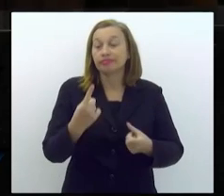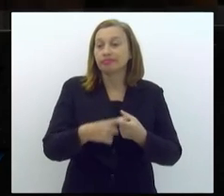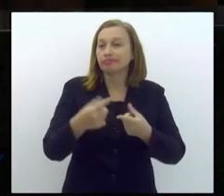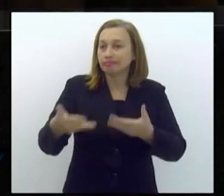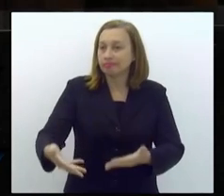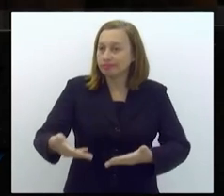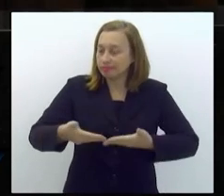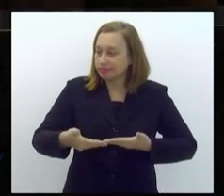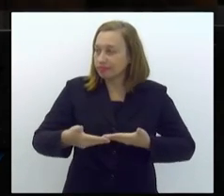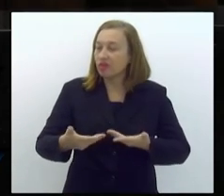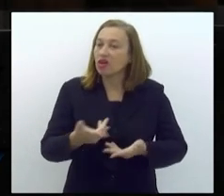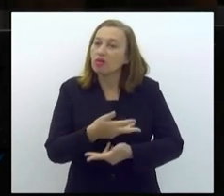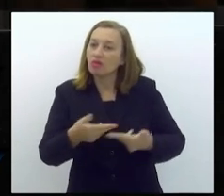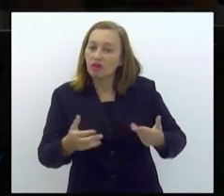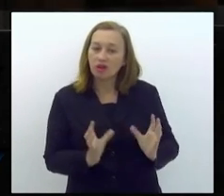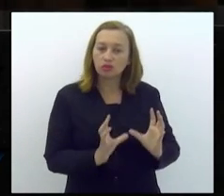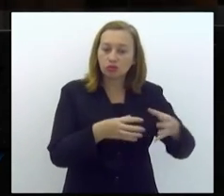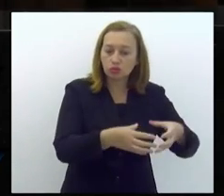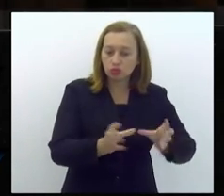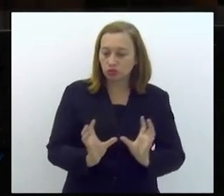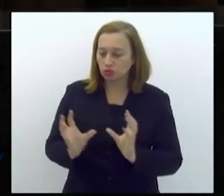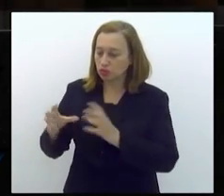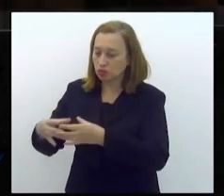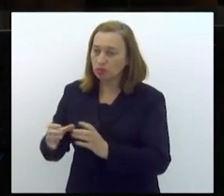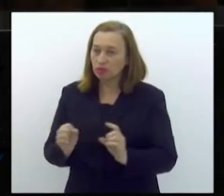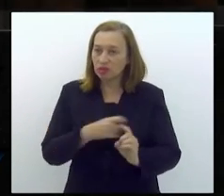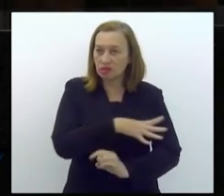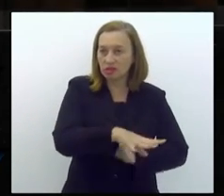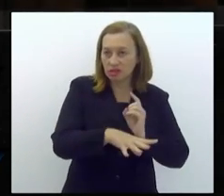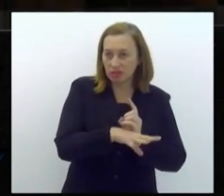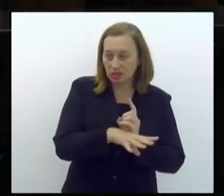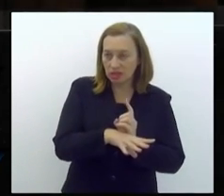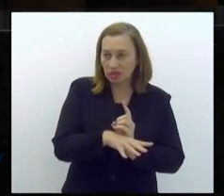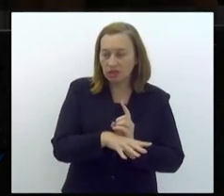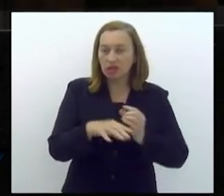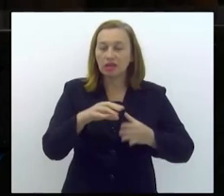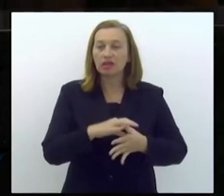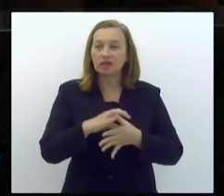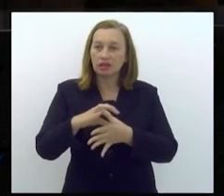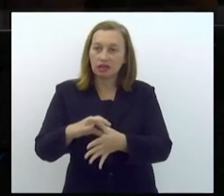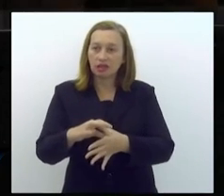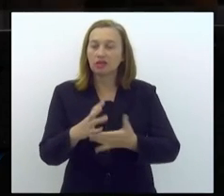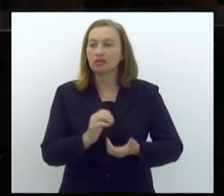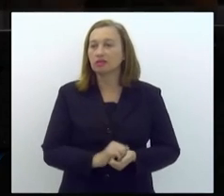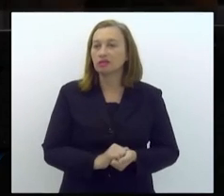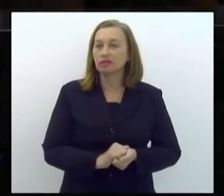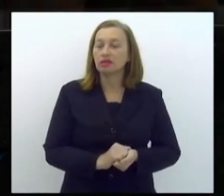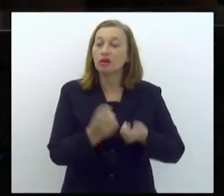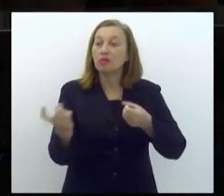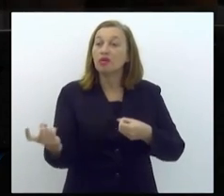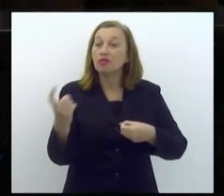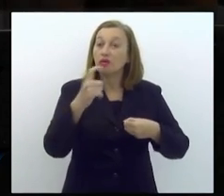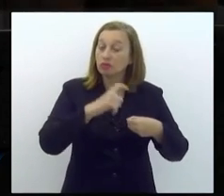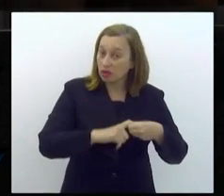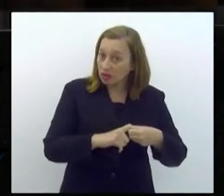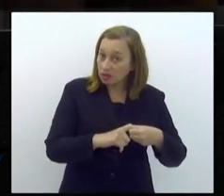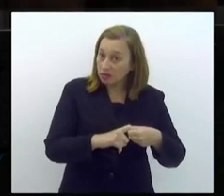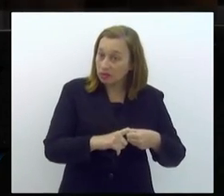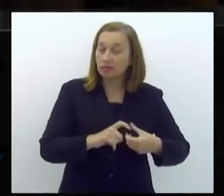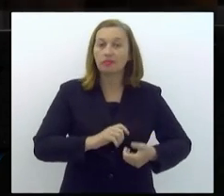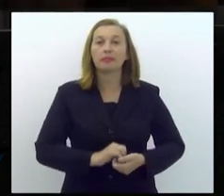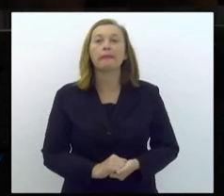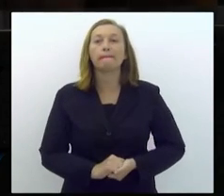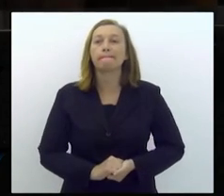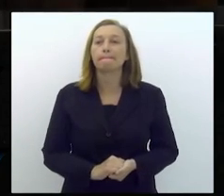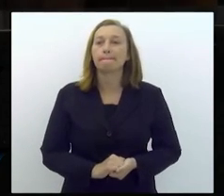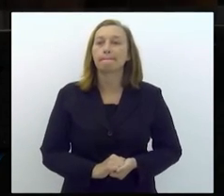convidada por muitas organizações da sociedade civil e lideranças locais para retomar para voltar